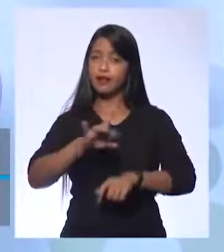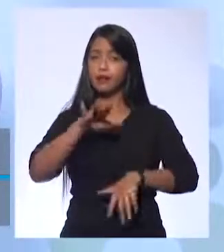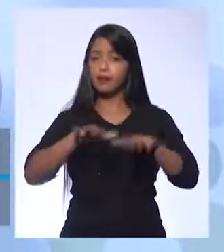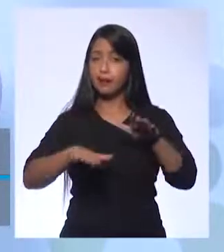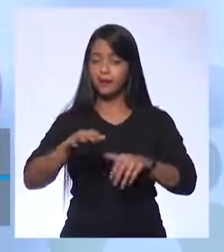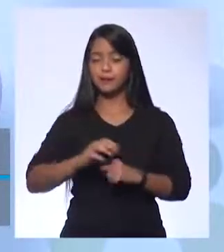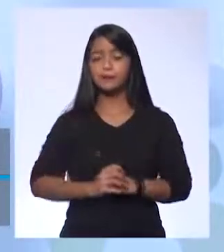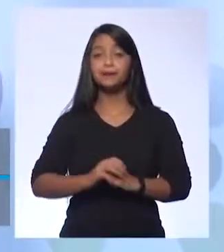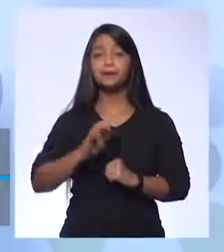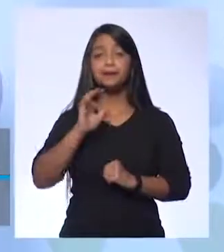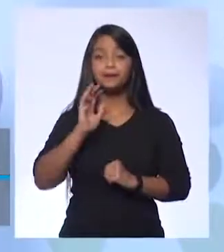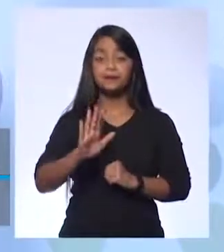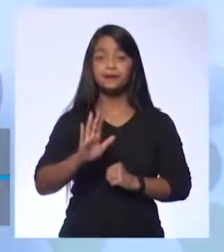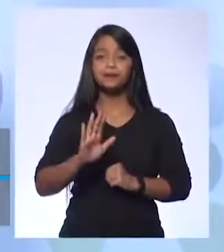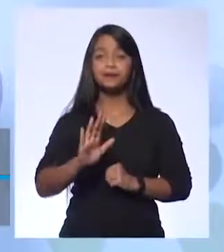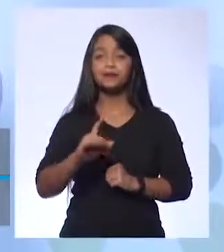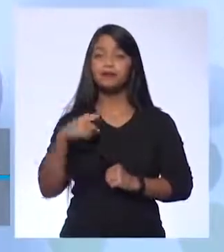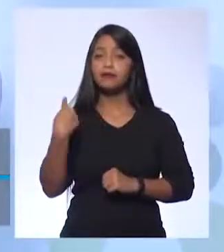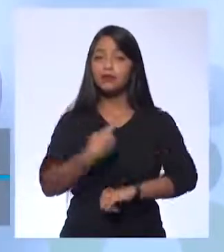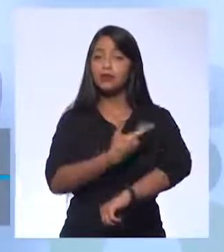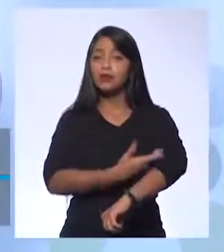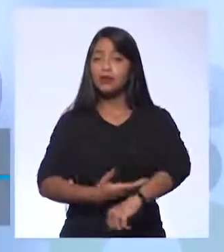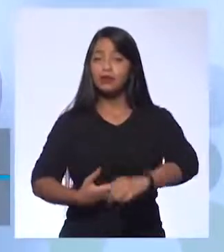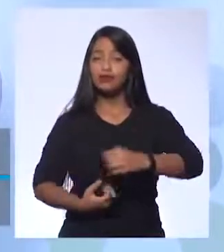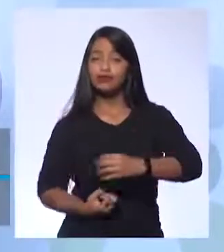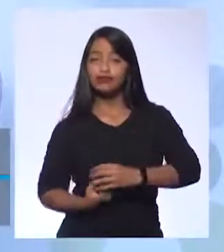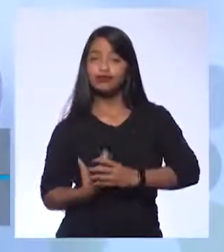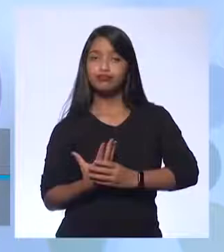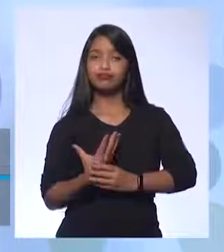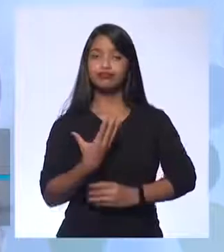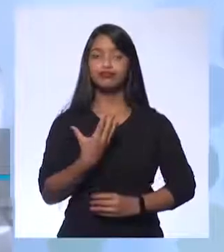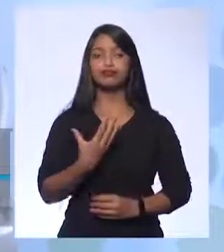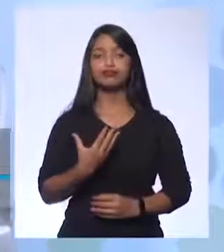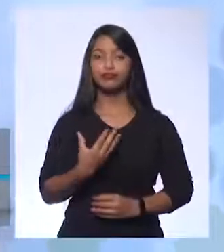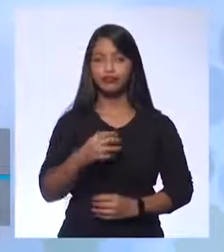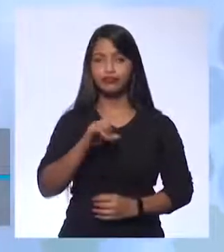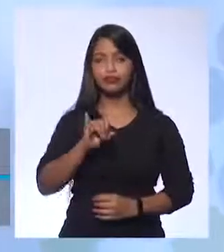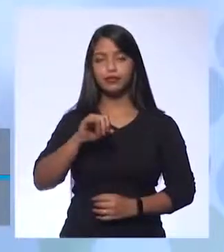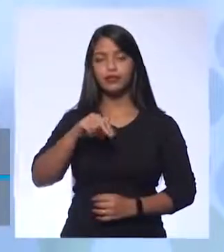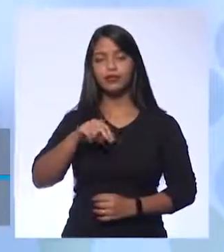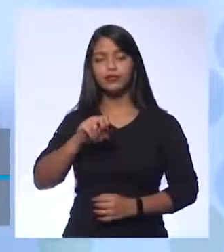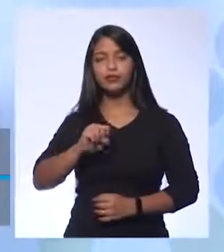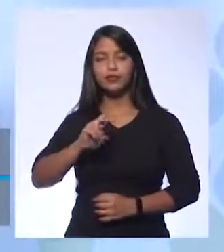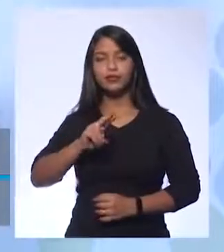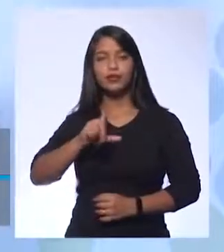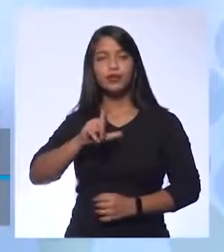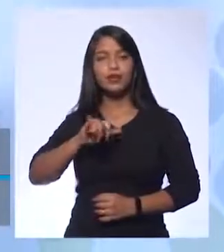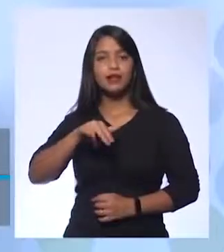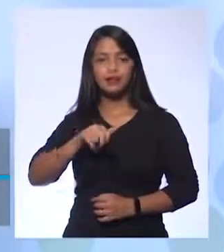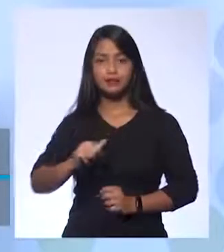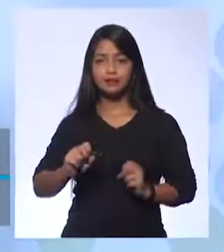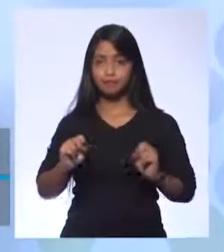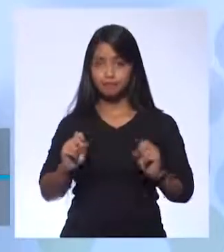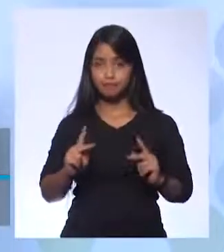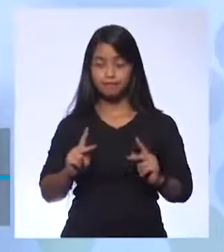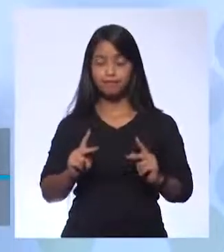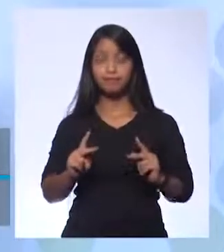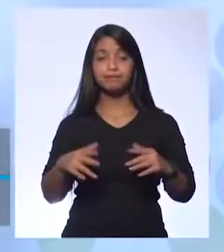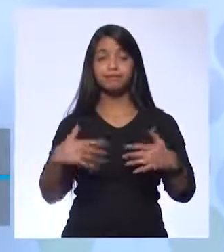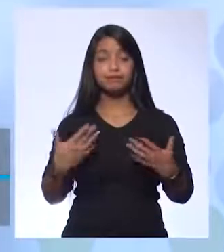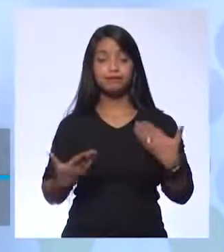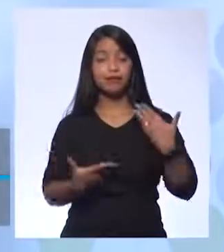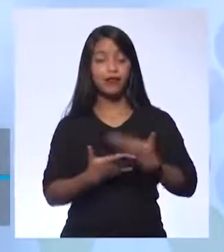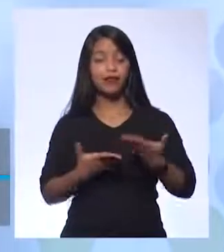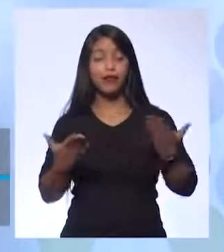Mas, normalmente, a gente produz insulina por aquela glândulazinha ali que a gente acabou de falar. Então, ó, até agora eu falei